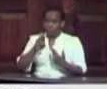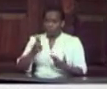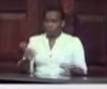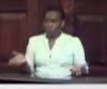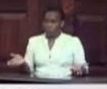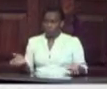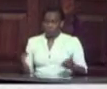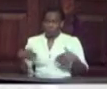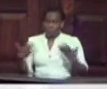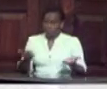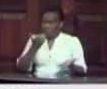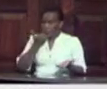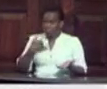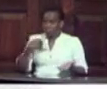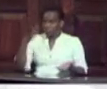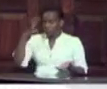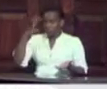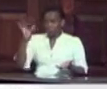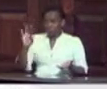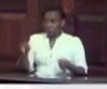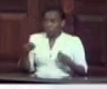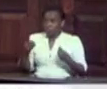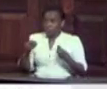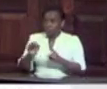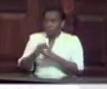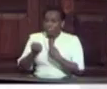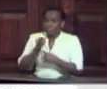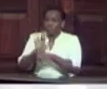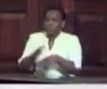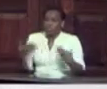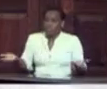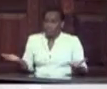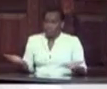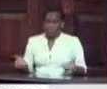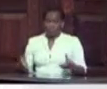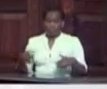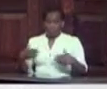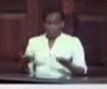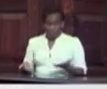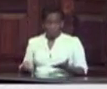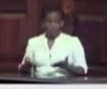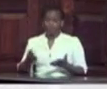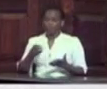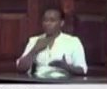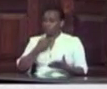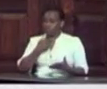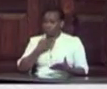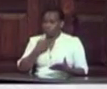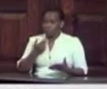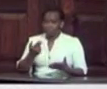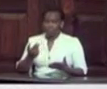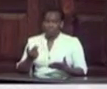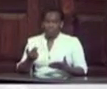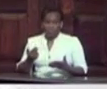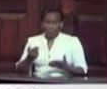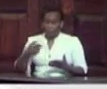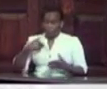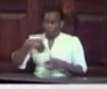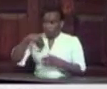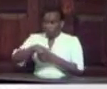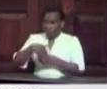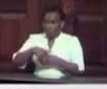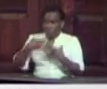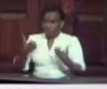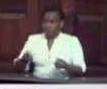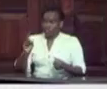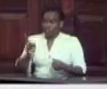me perdoem, mas eu não vejo corte social. Portanto, não poderia ser outro meu voto a